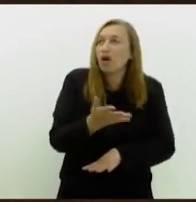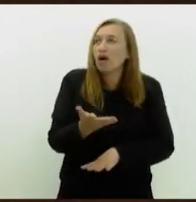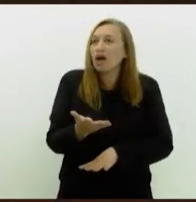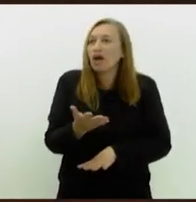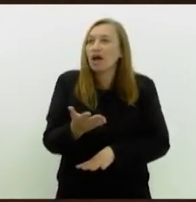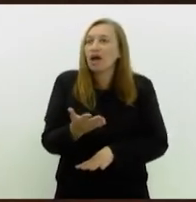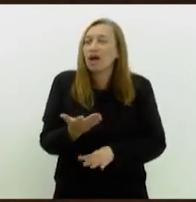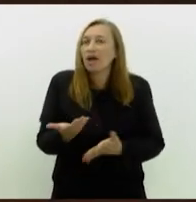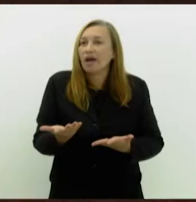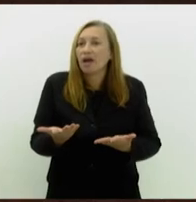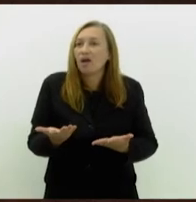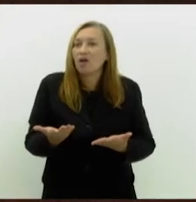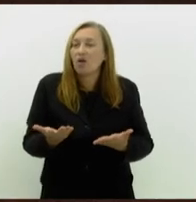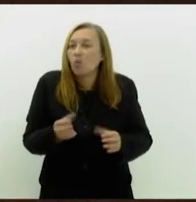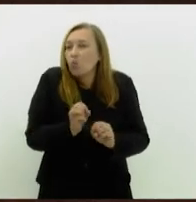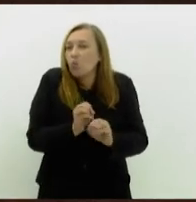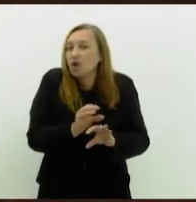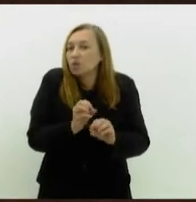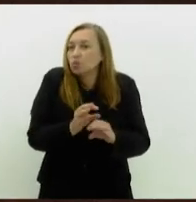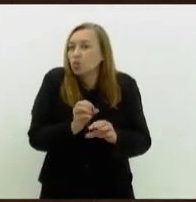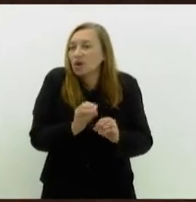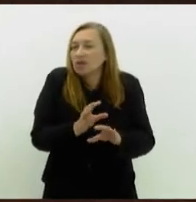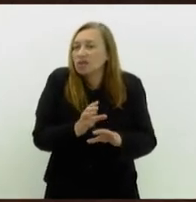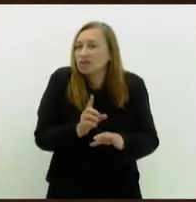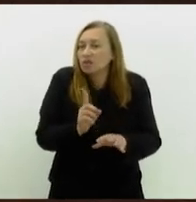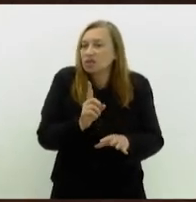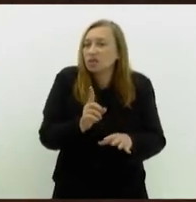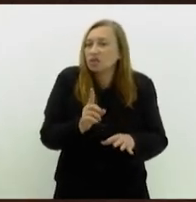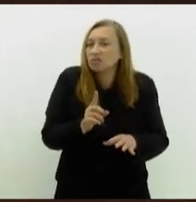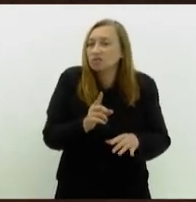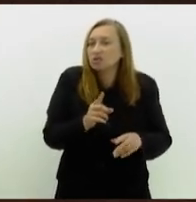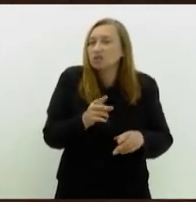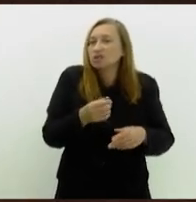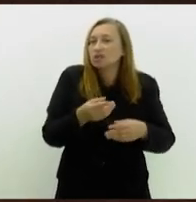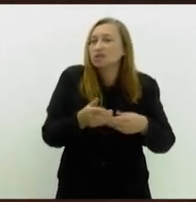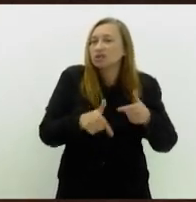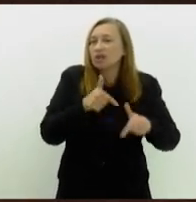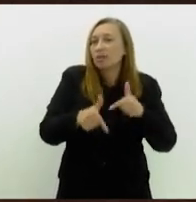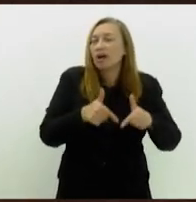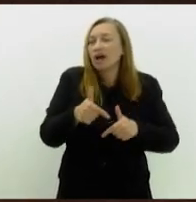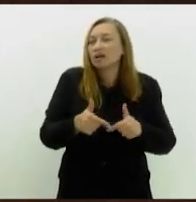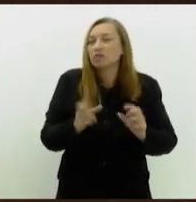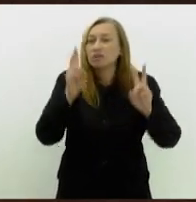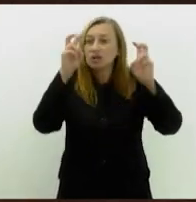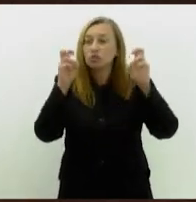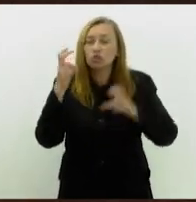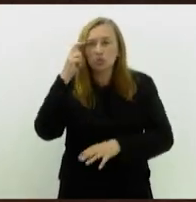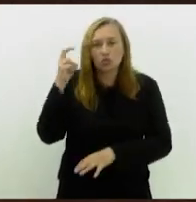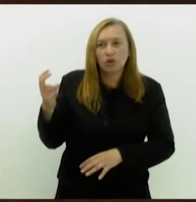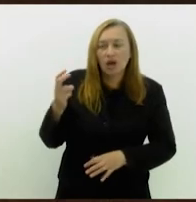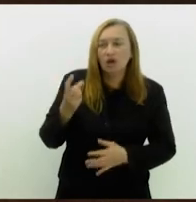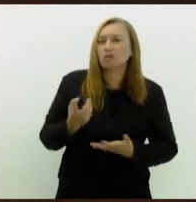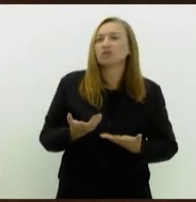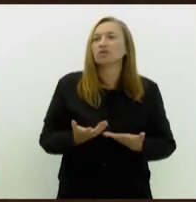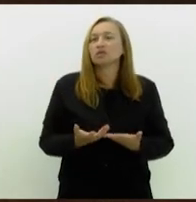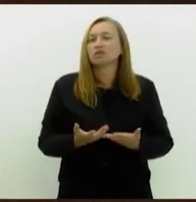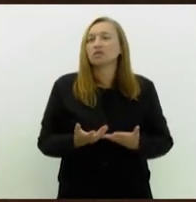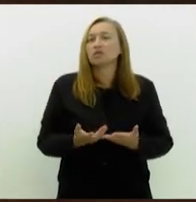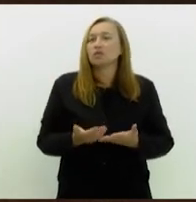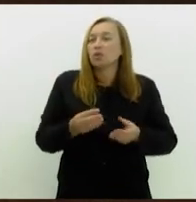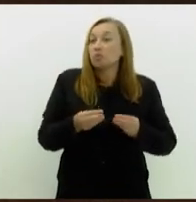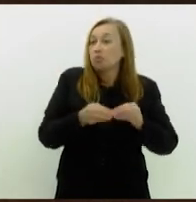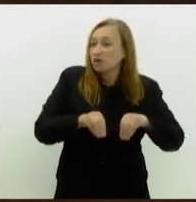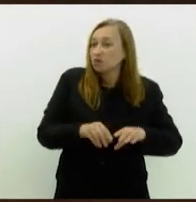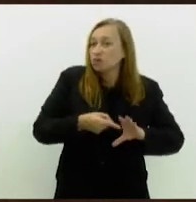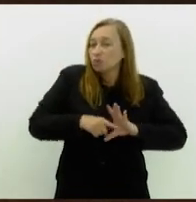elemento que muitas vezes numa educação que não trabalha pedagogicamente as questões culturais a gente tem um um abismo Profundo no